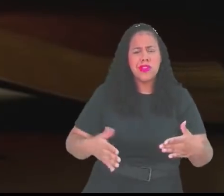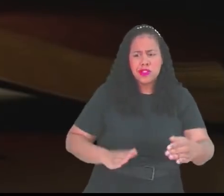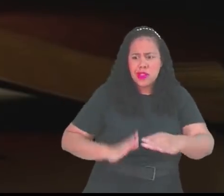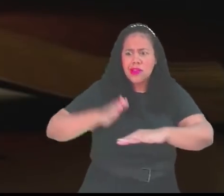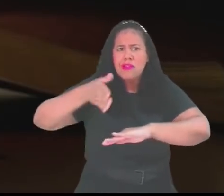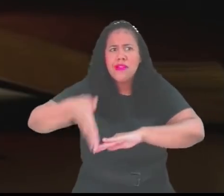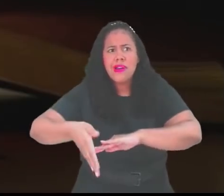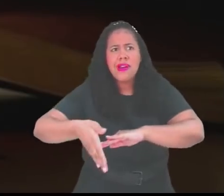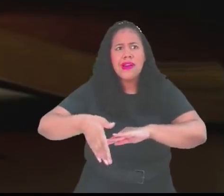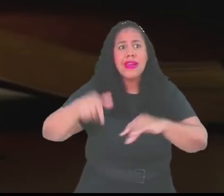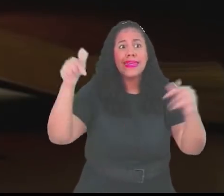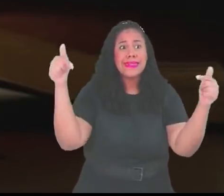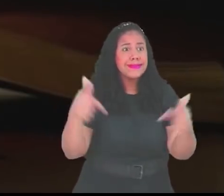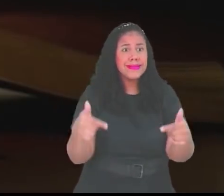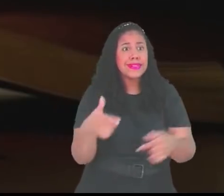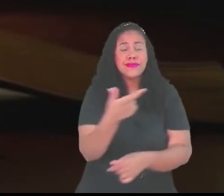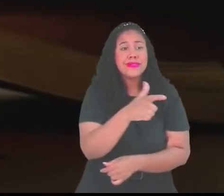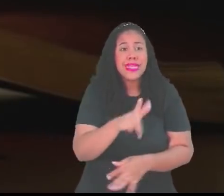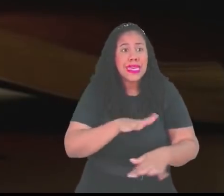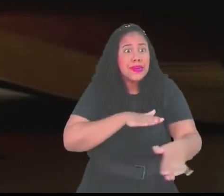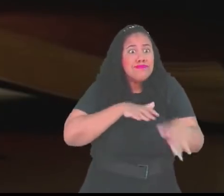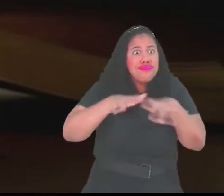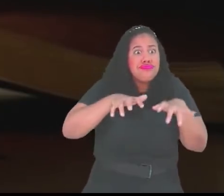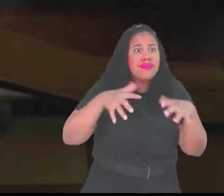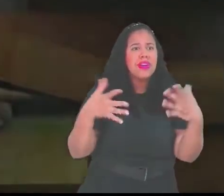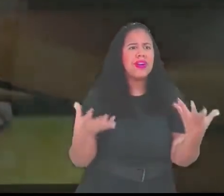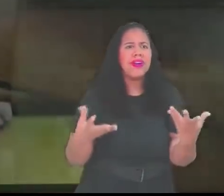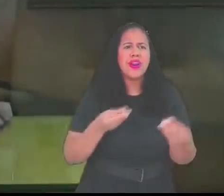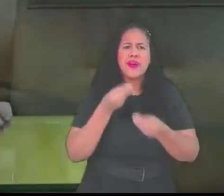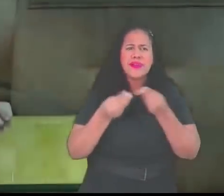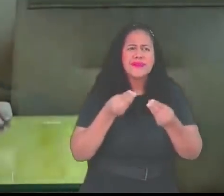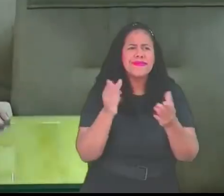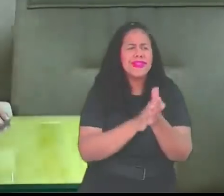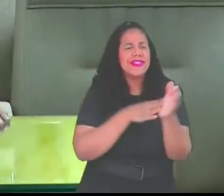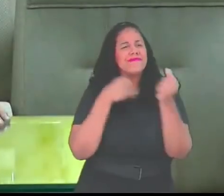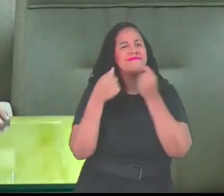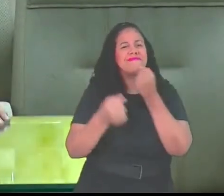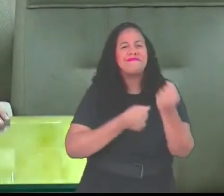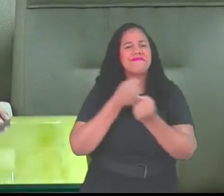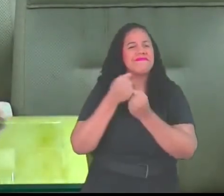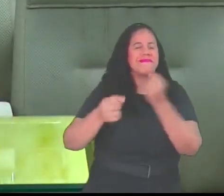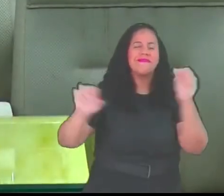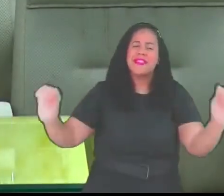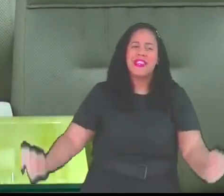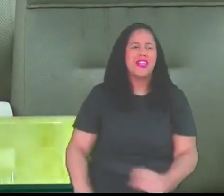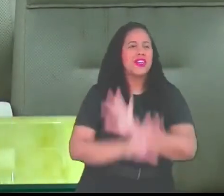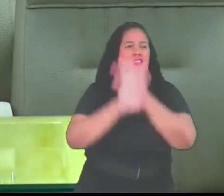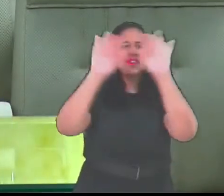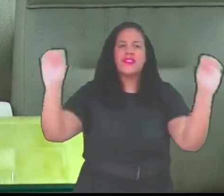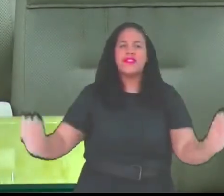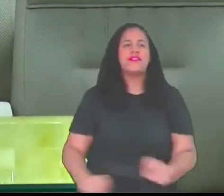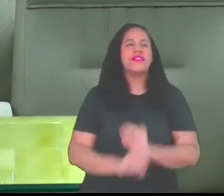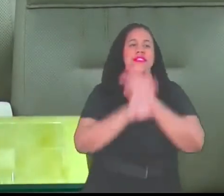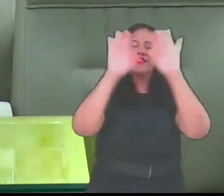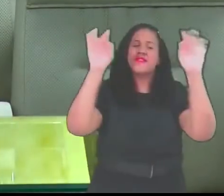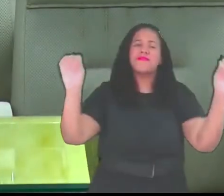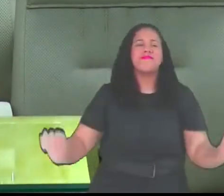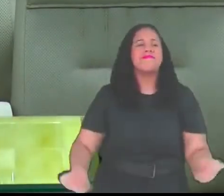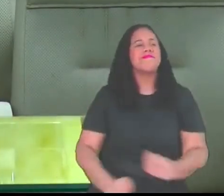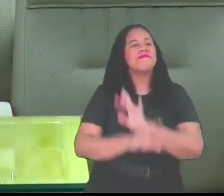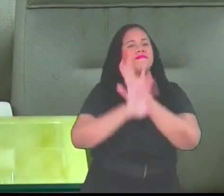se abala nada? Aleluia. Glória, glória, glória,